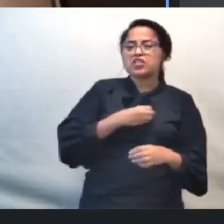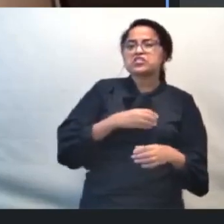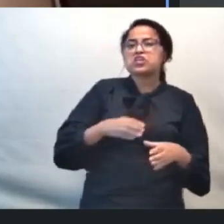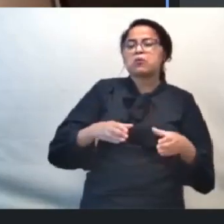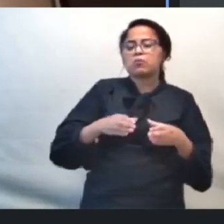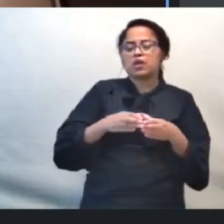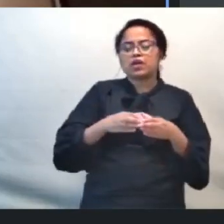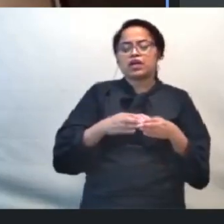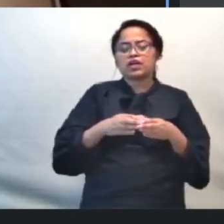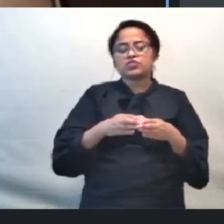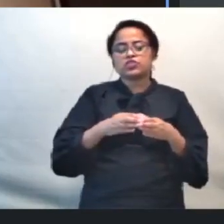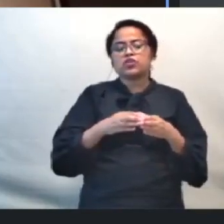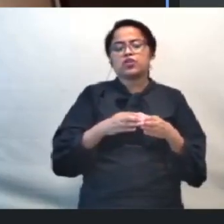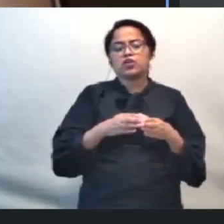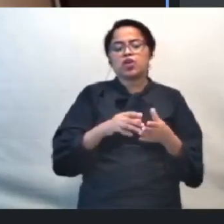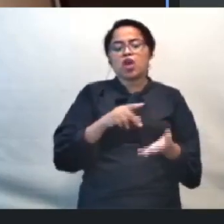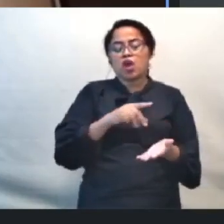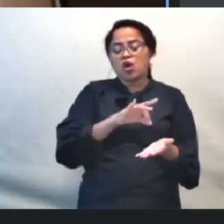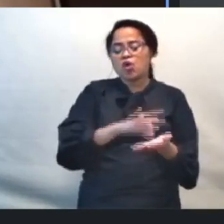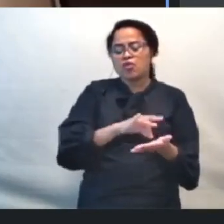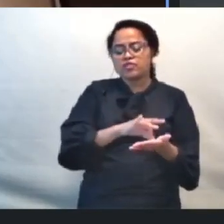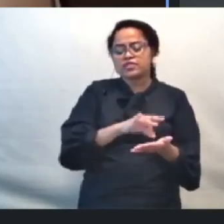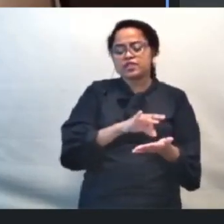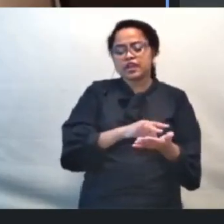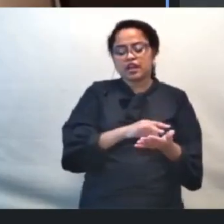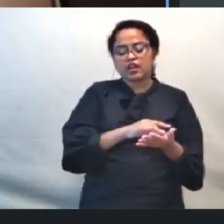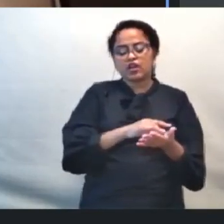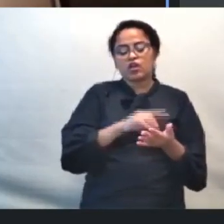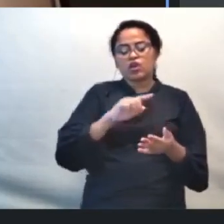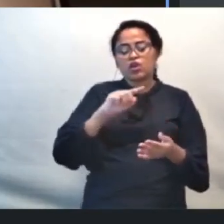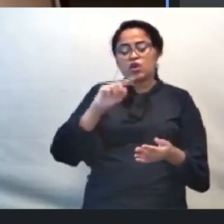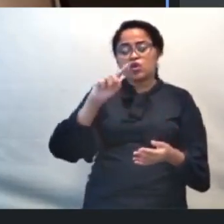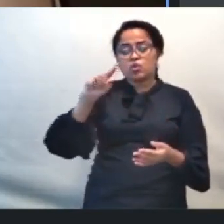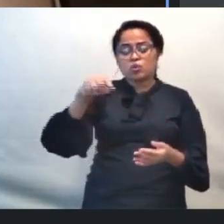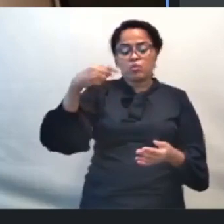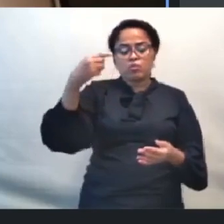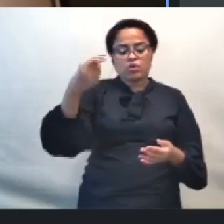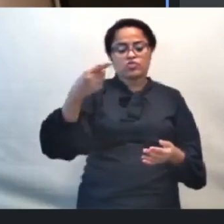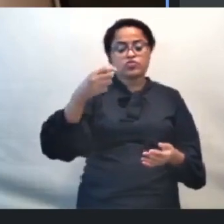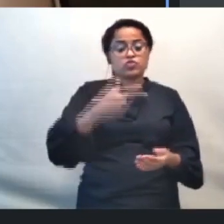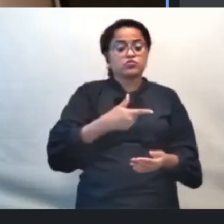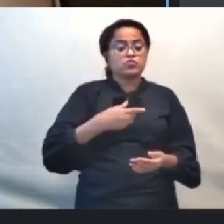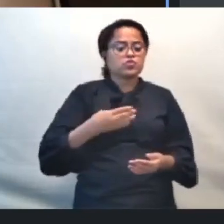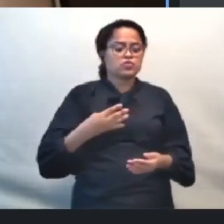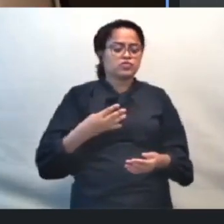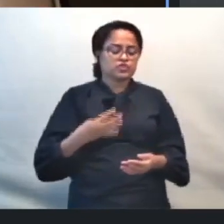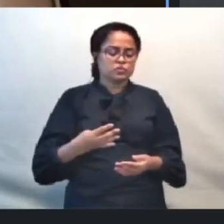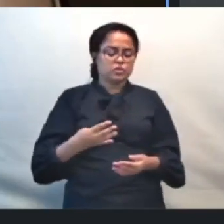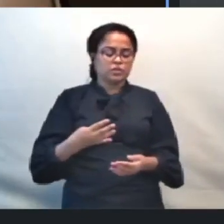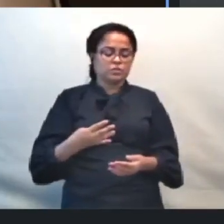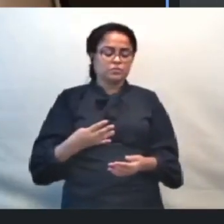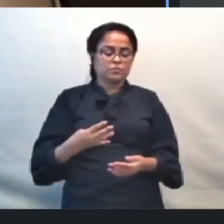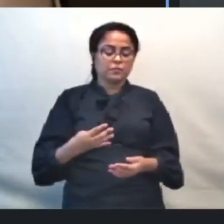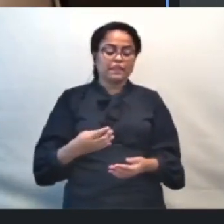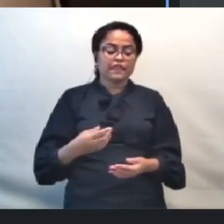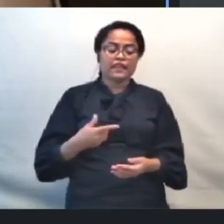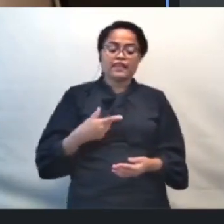oficial, contabilmente falando, do primeiro quadrimestre de 2024. Foram aplicados